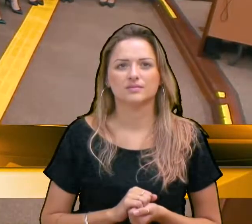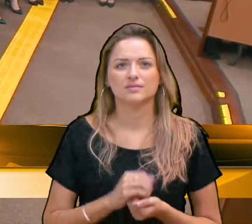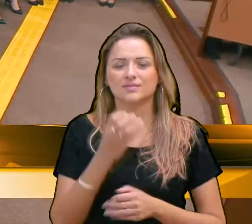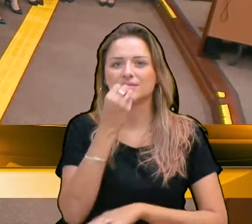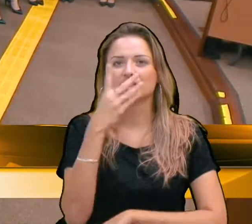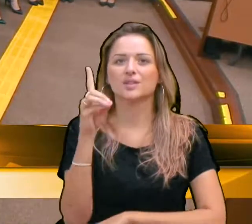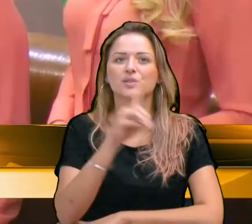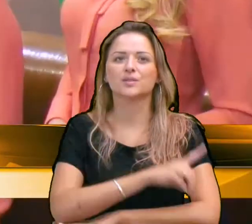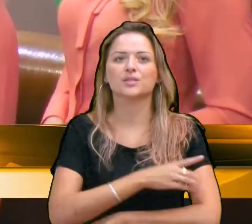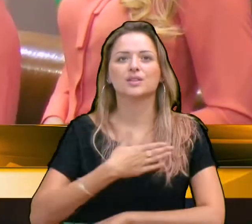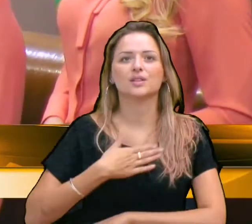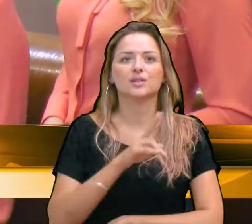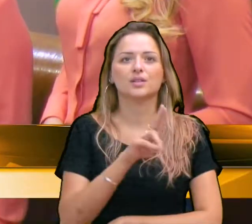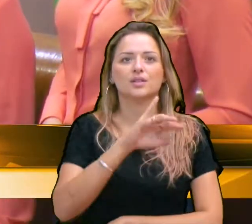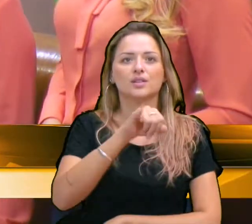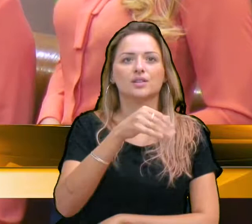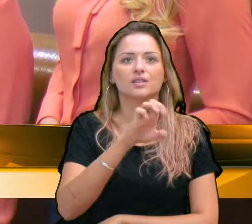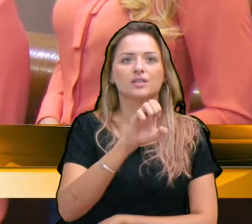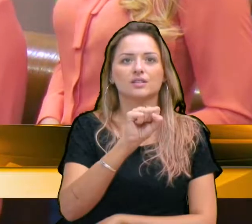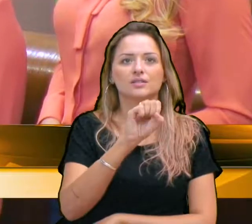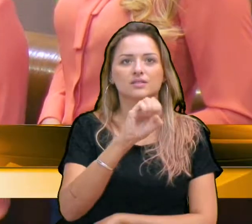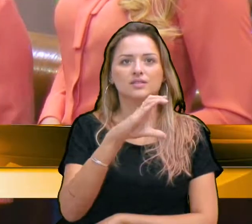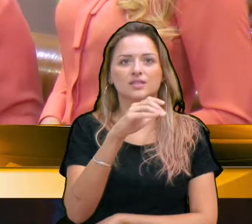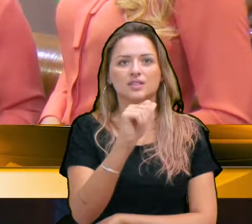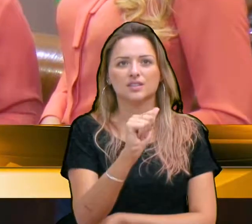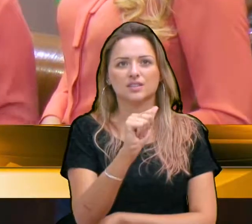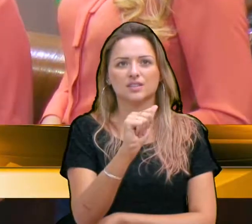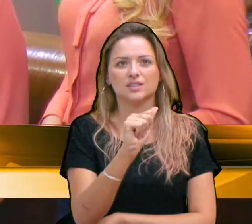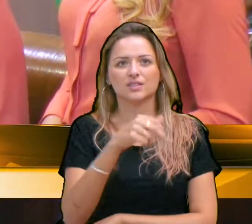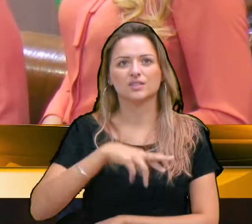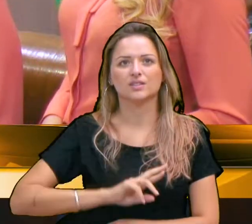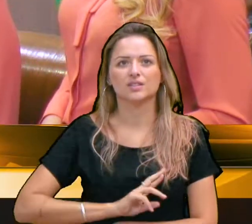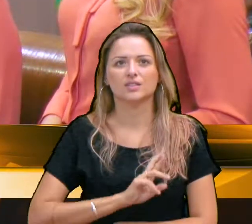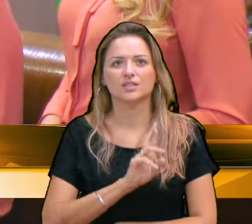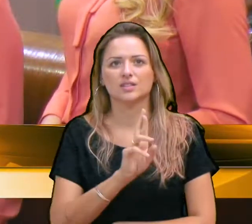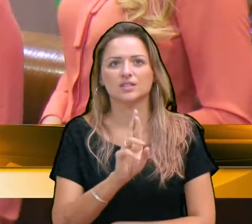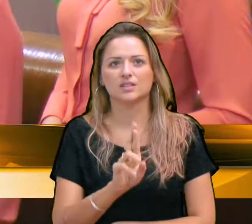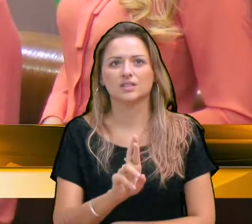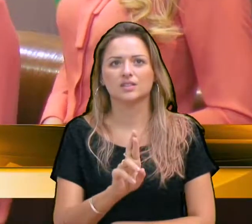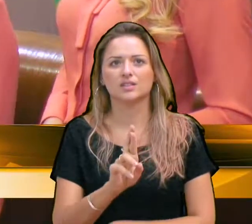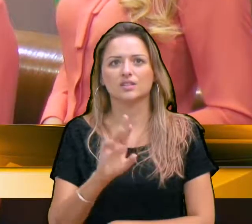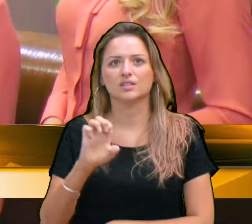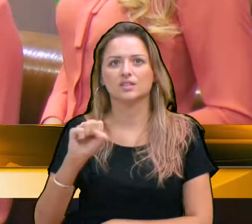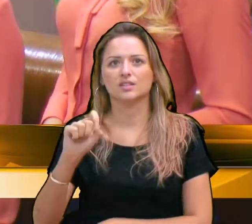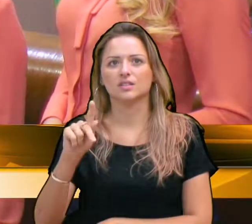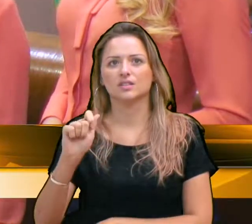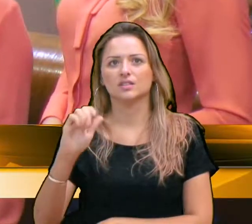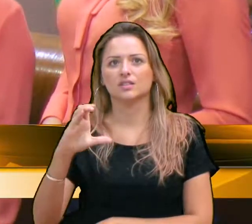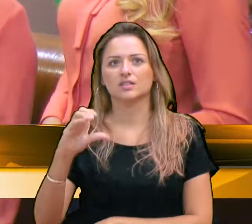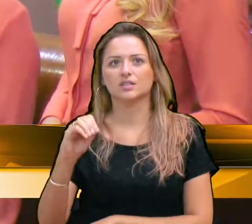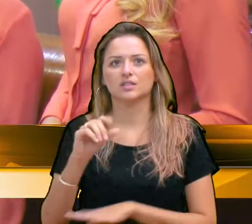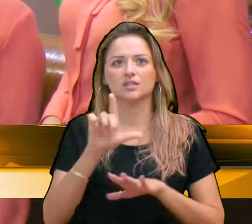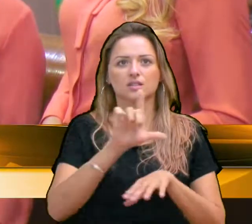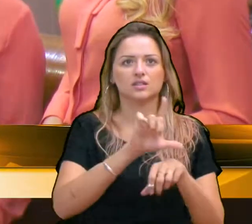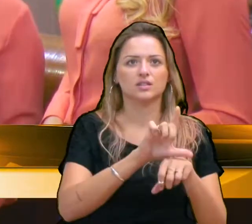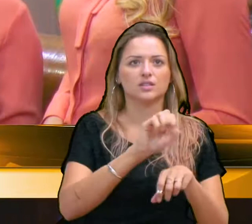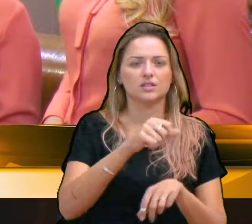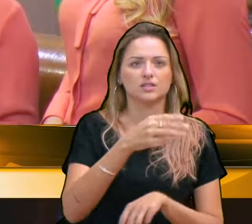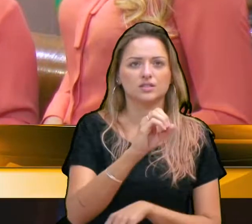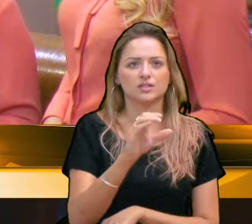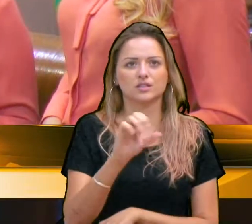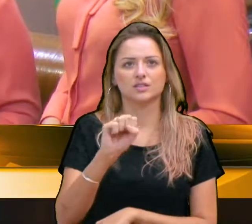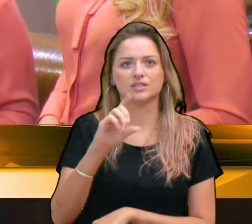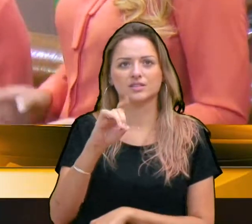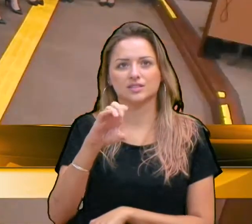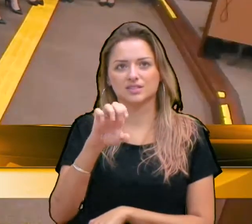Bom dia, meu nome é Jéssica Caroline Lolas Feitens, represento Espaço Nobre Eventos, Loja São Diego e Testar Indústria